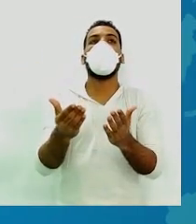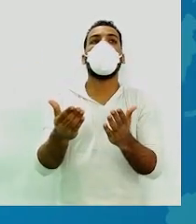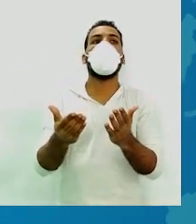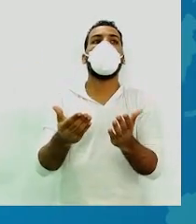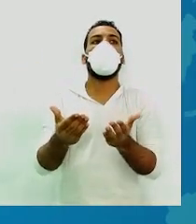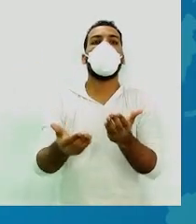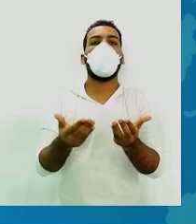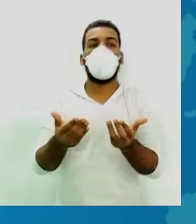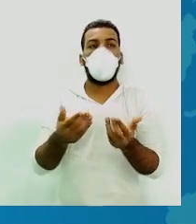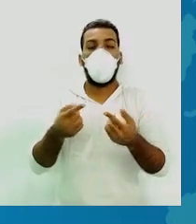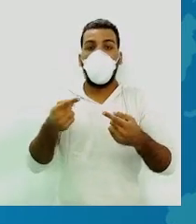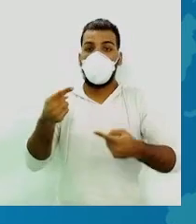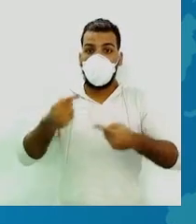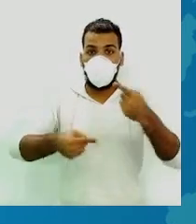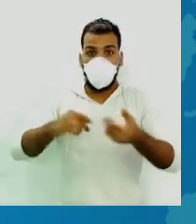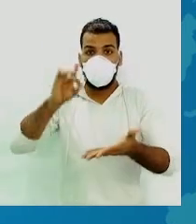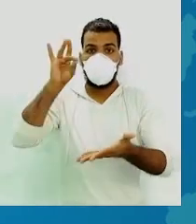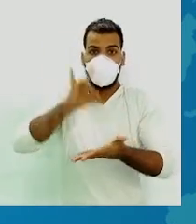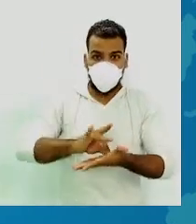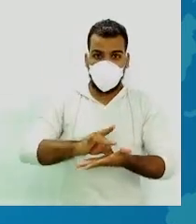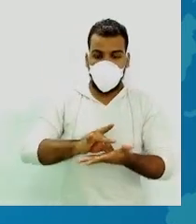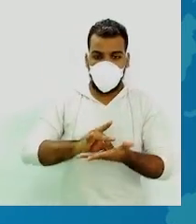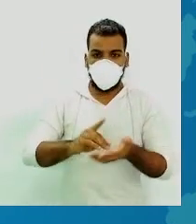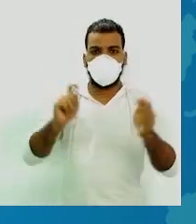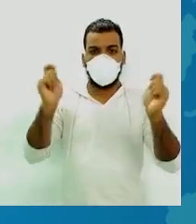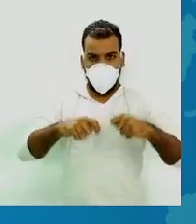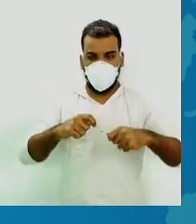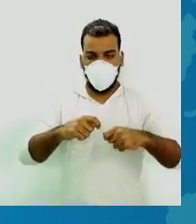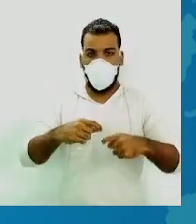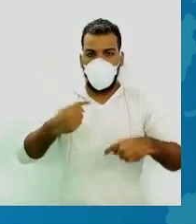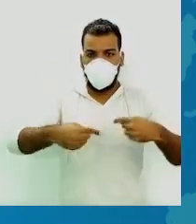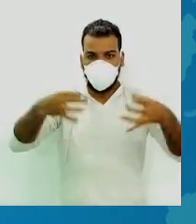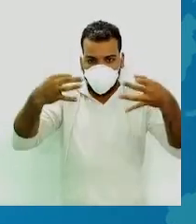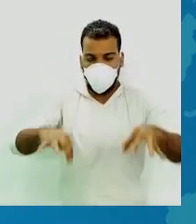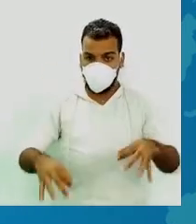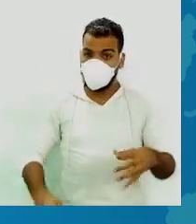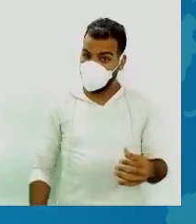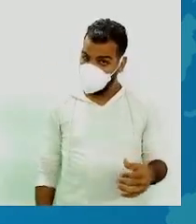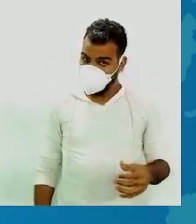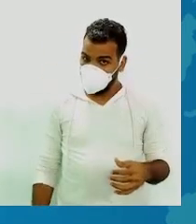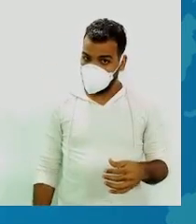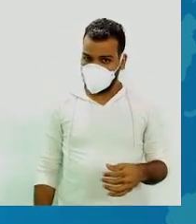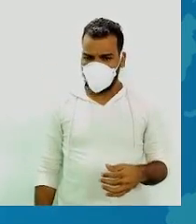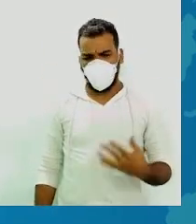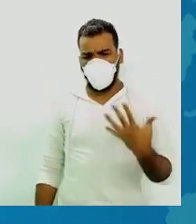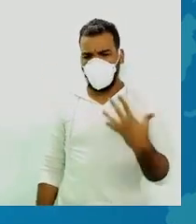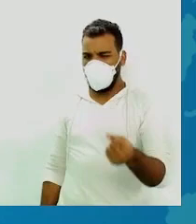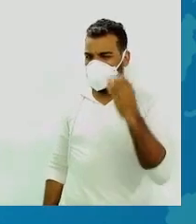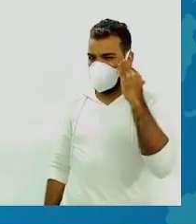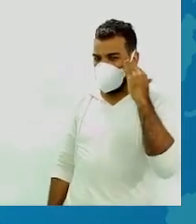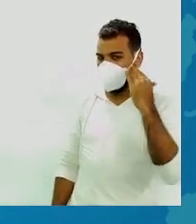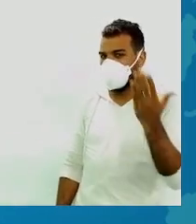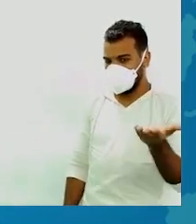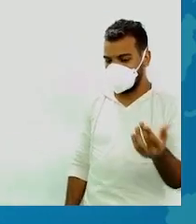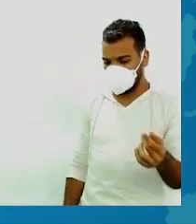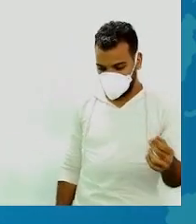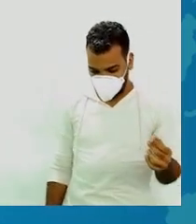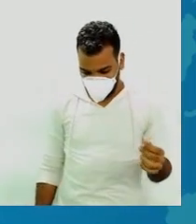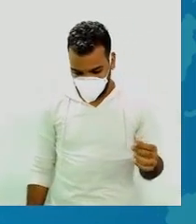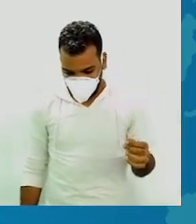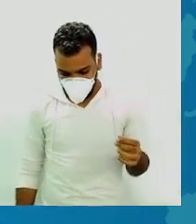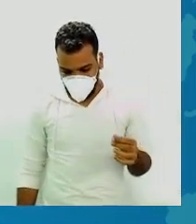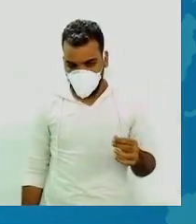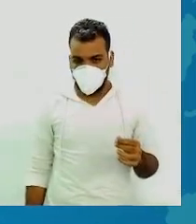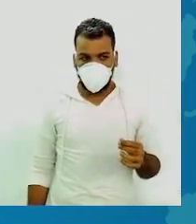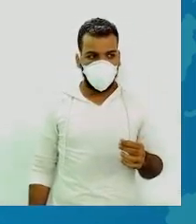a buscar uma política verdadeira, uma política certa. Vamos lá, vamos entender um pouquinho mais sobre esse conceito de